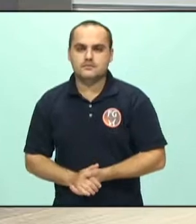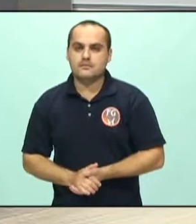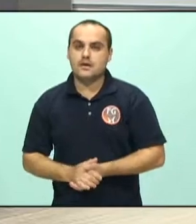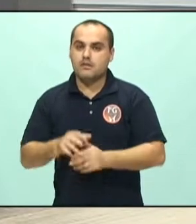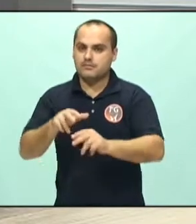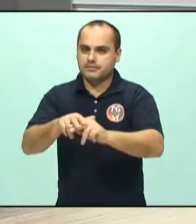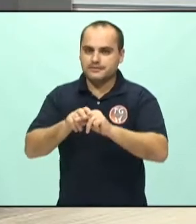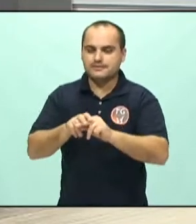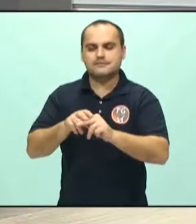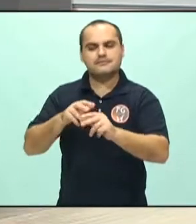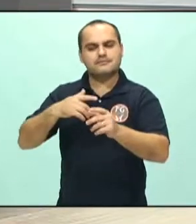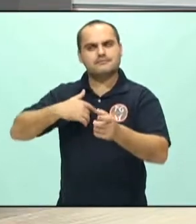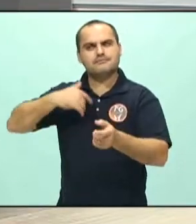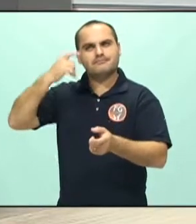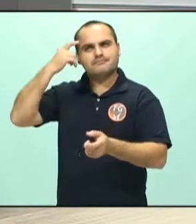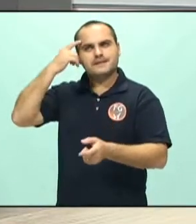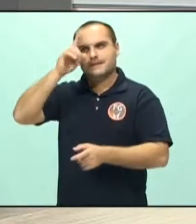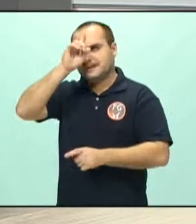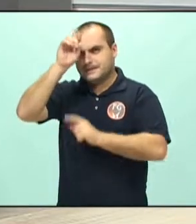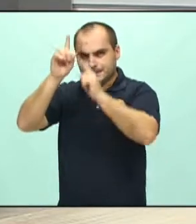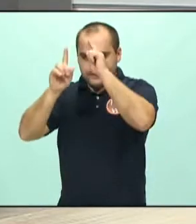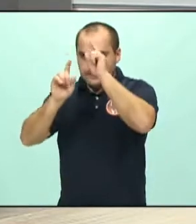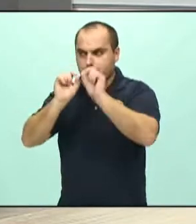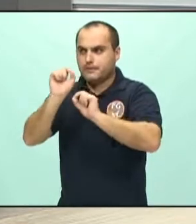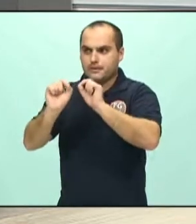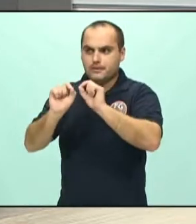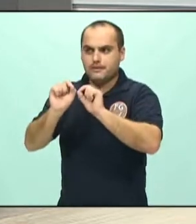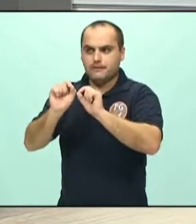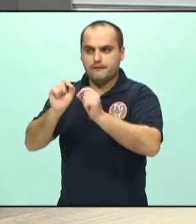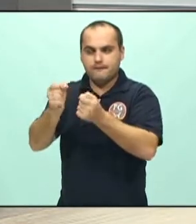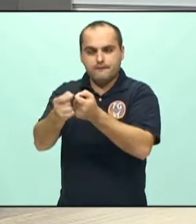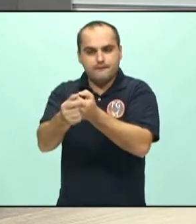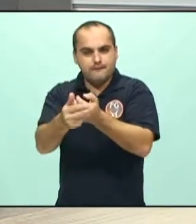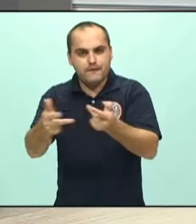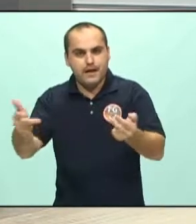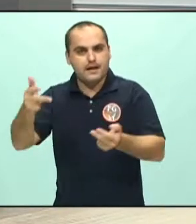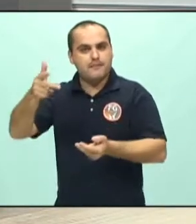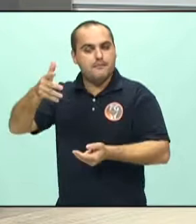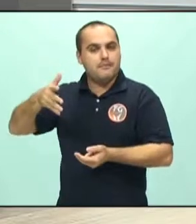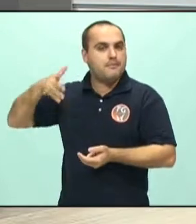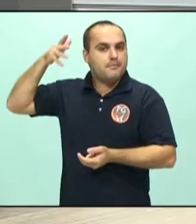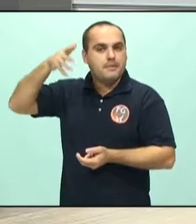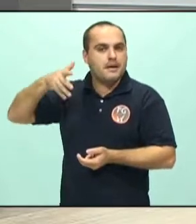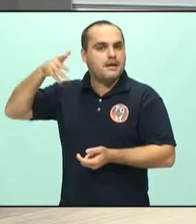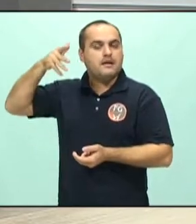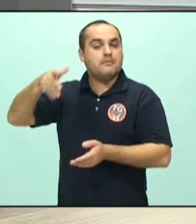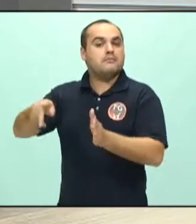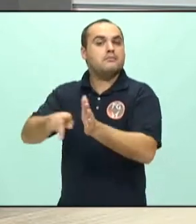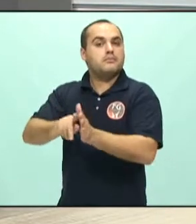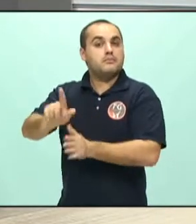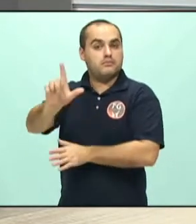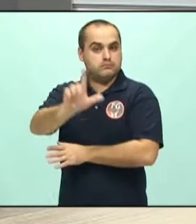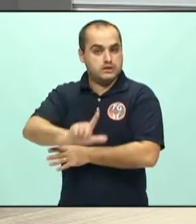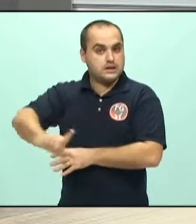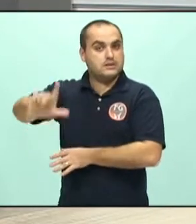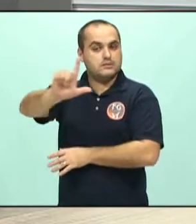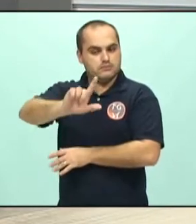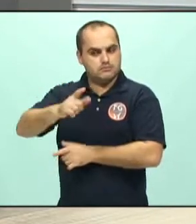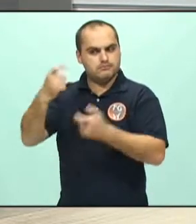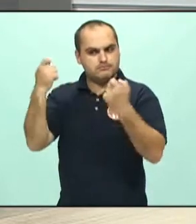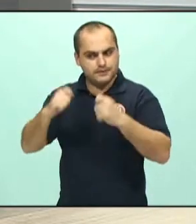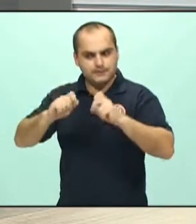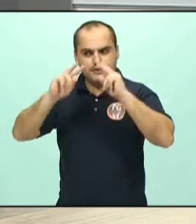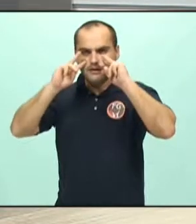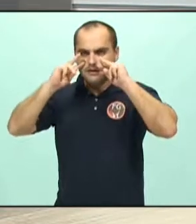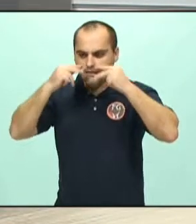em desenvolver o ciclo de palestras a fim de tornar a nossa literatura reconhecida,